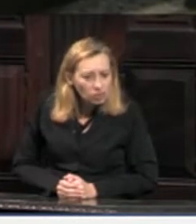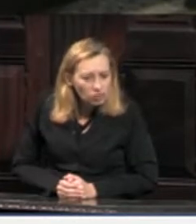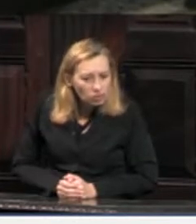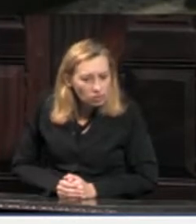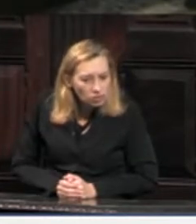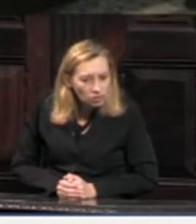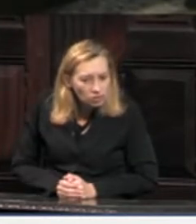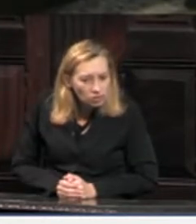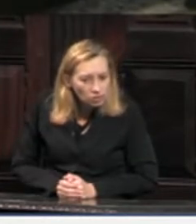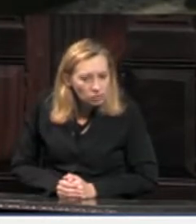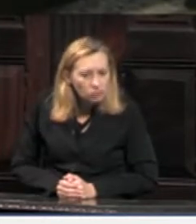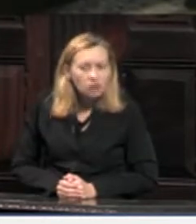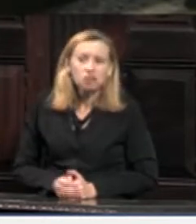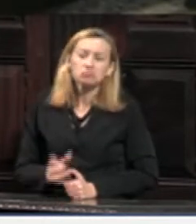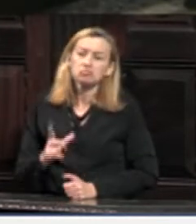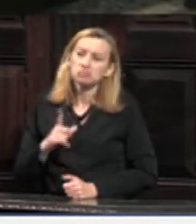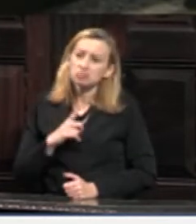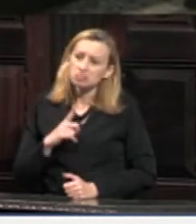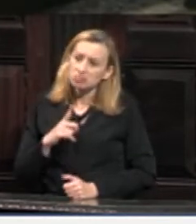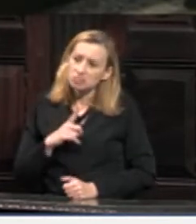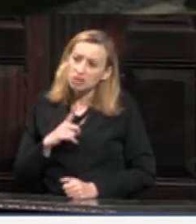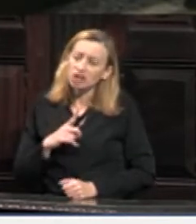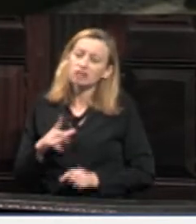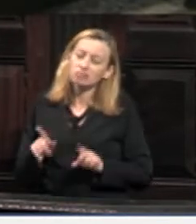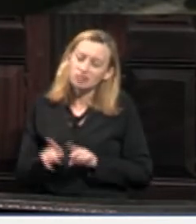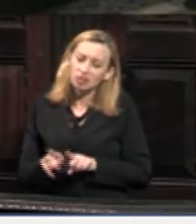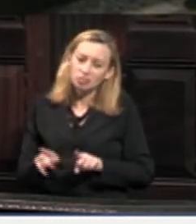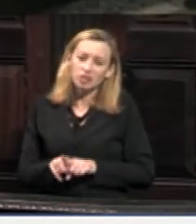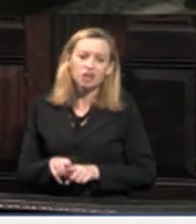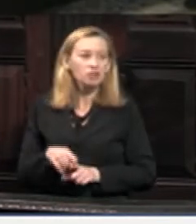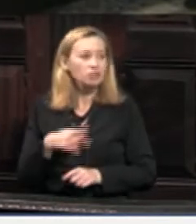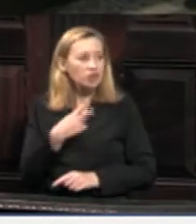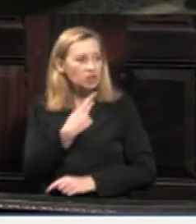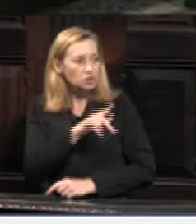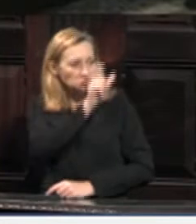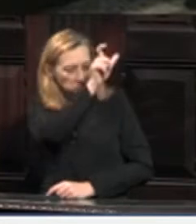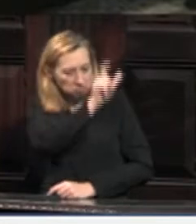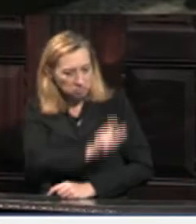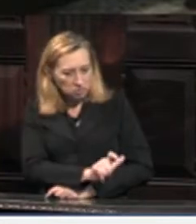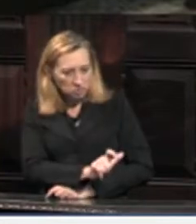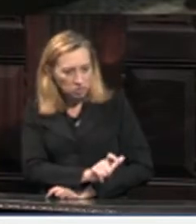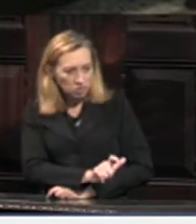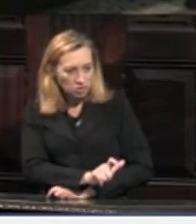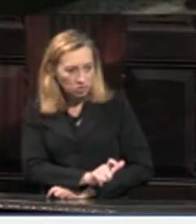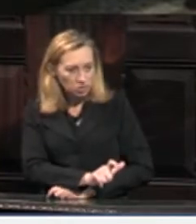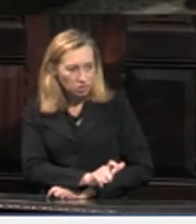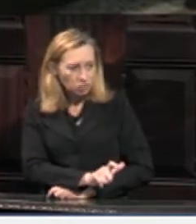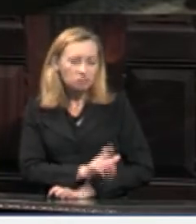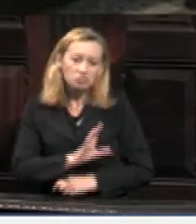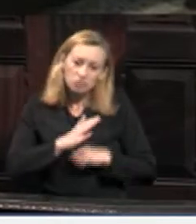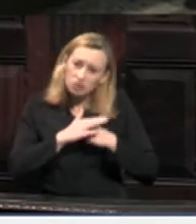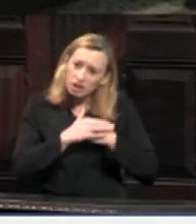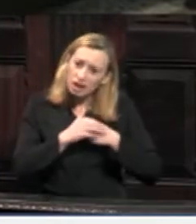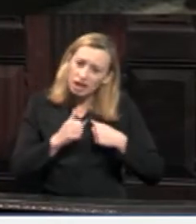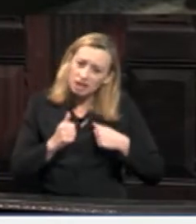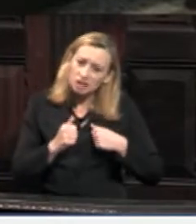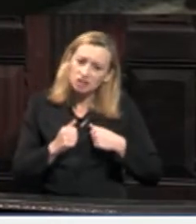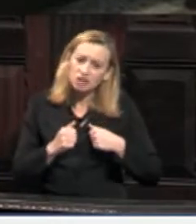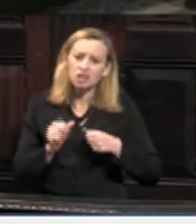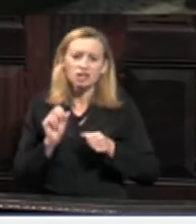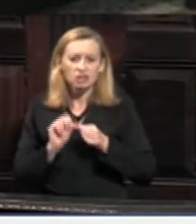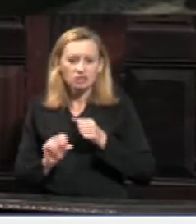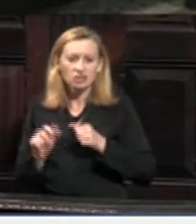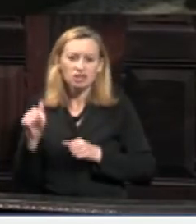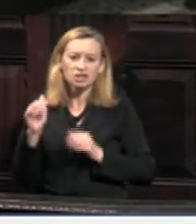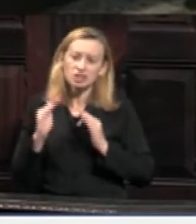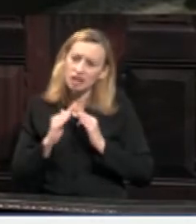um grande apreço pela sua postura em defesa do menos favorecido, que tem feito nesta casa com